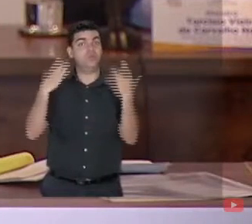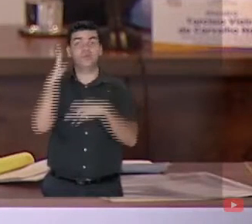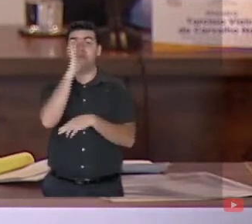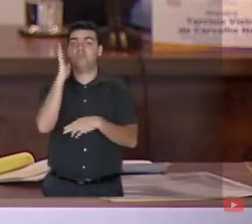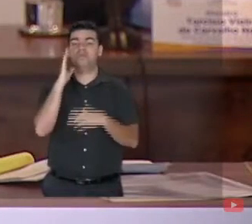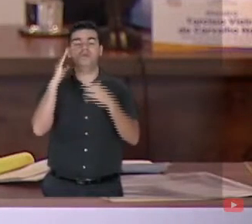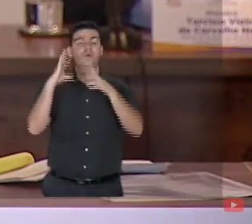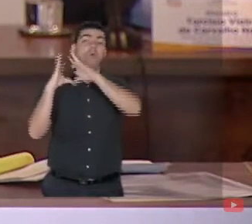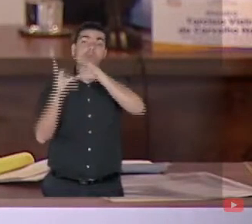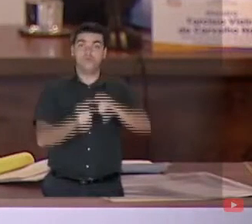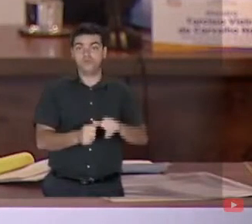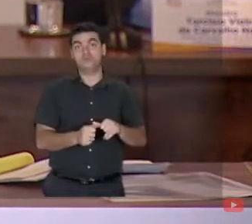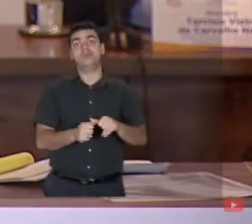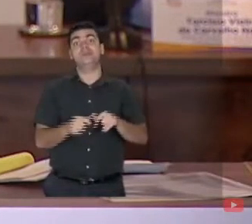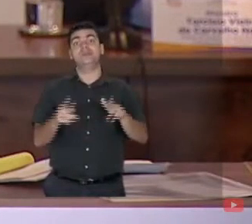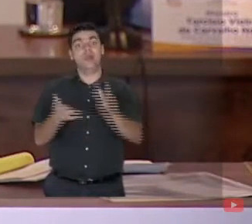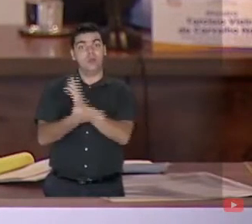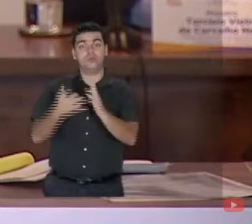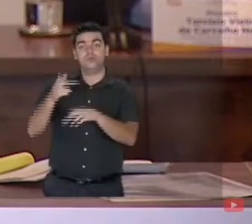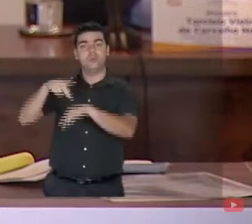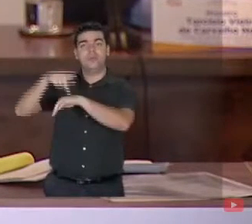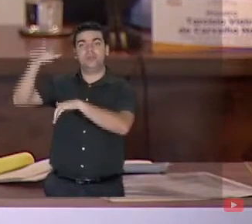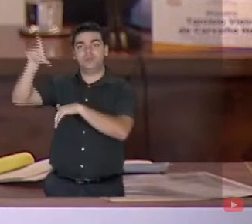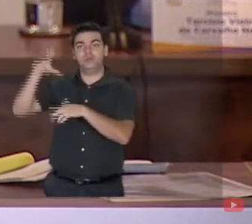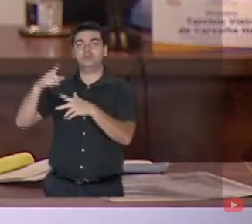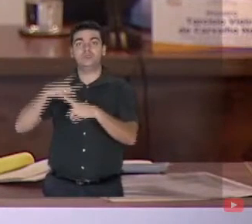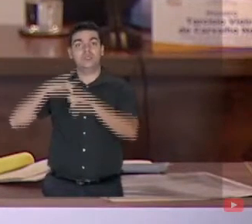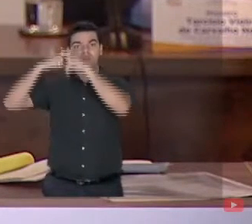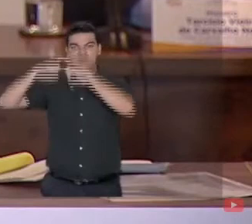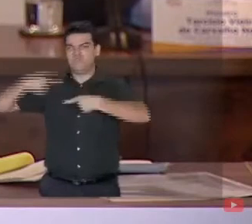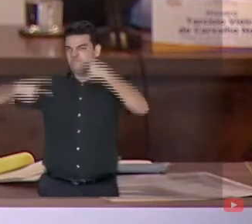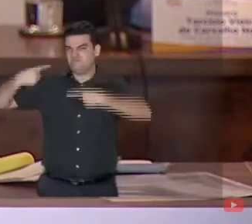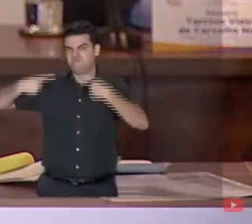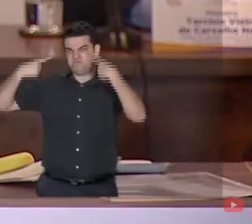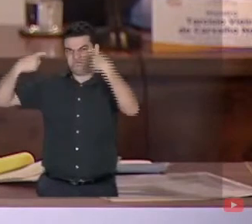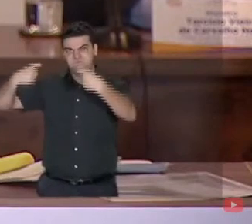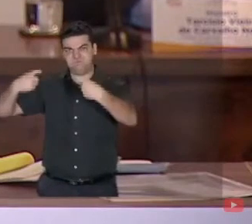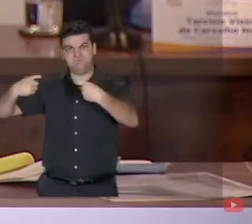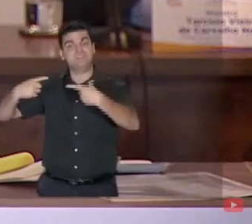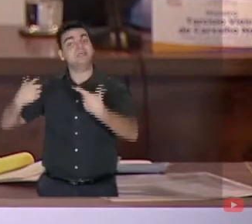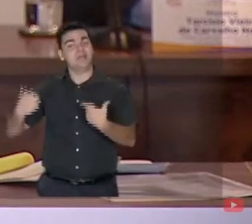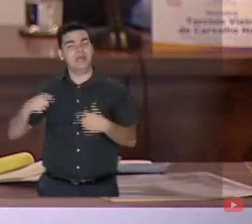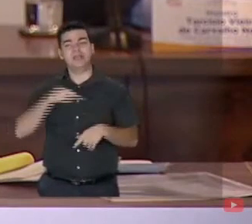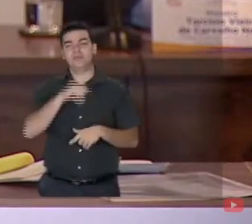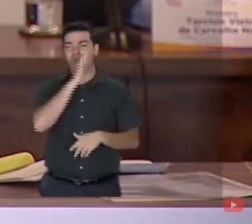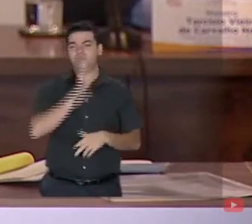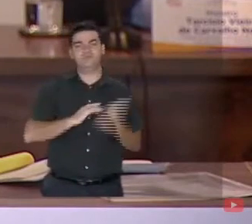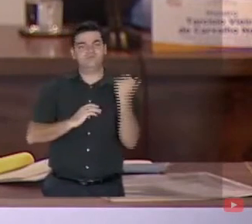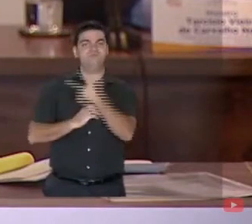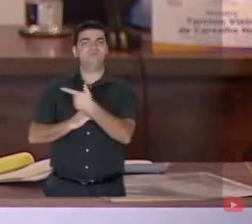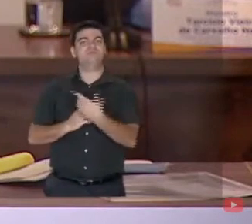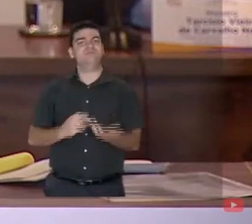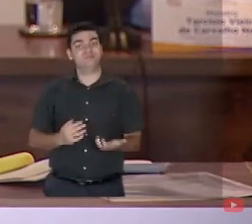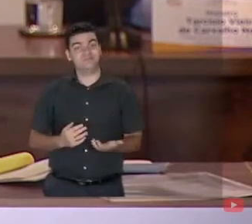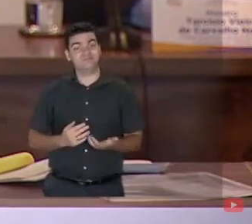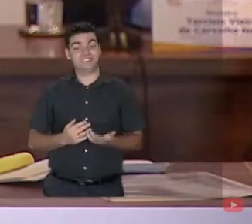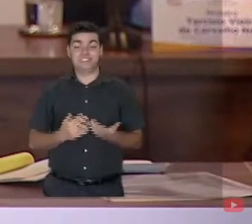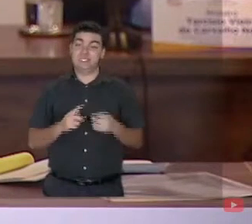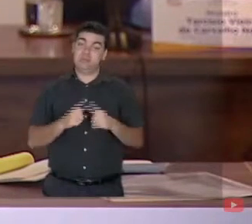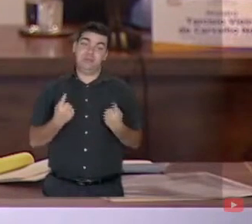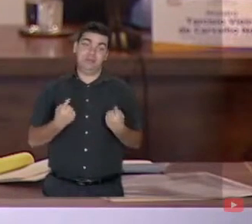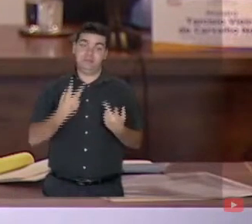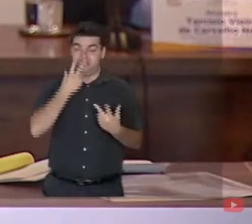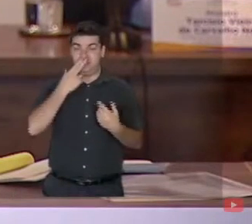índices superiores aos dos países em guerra. Ao longo do processo eleitoral, essa violência não